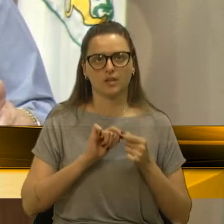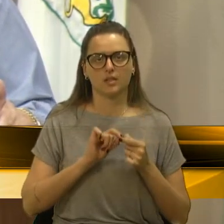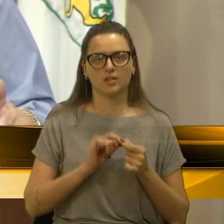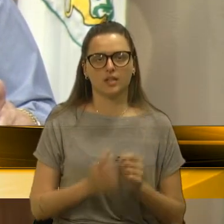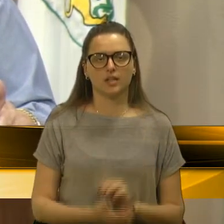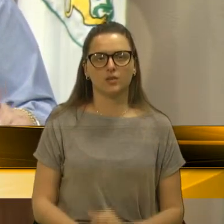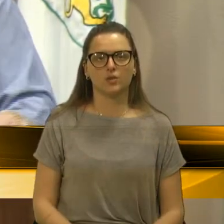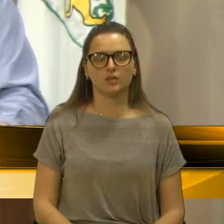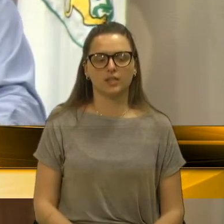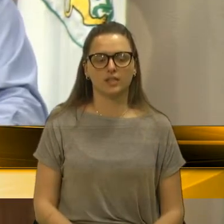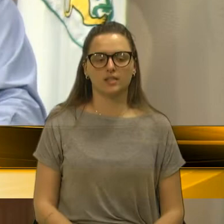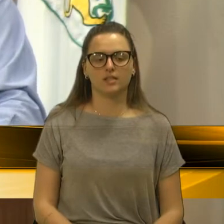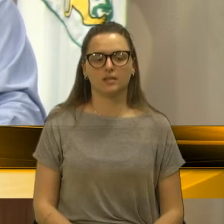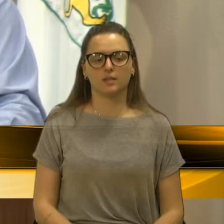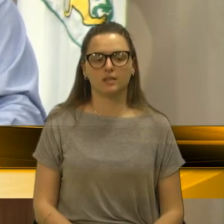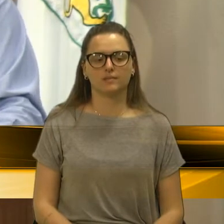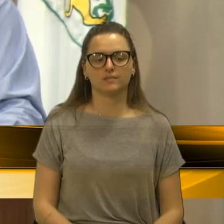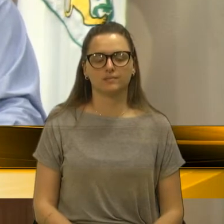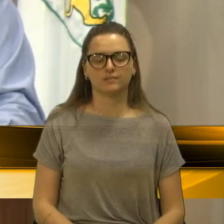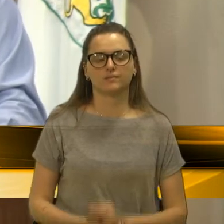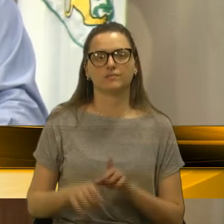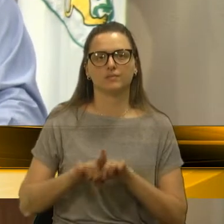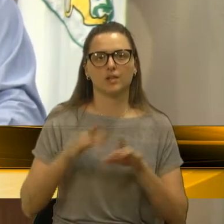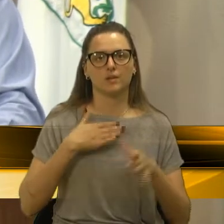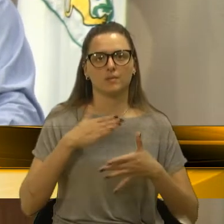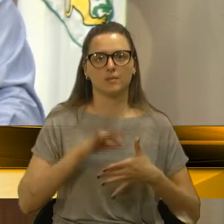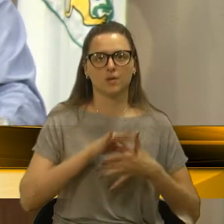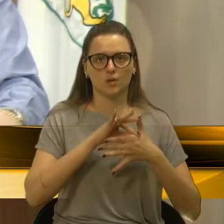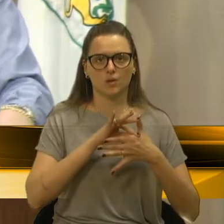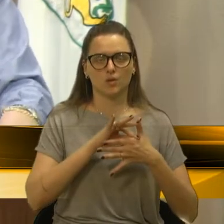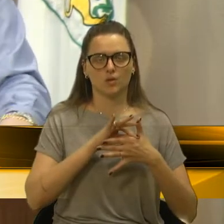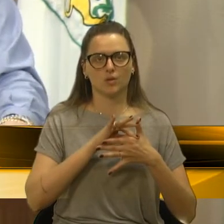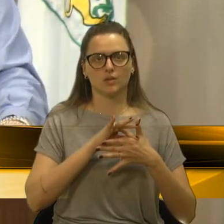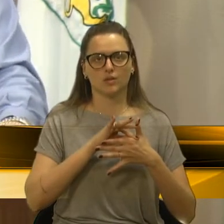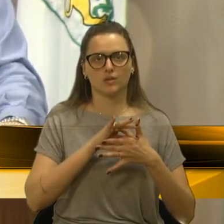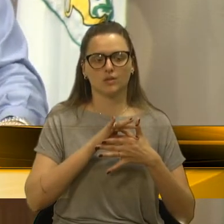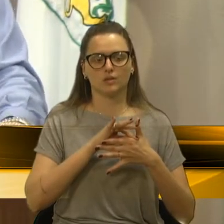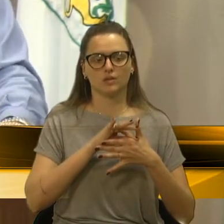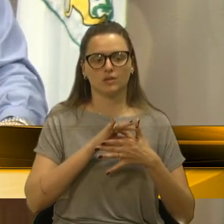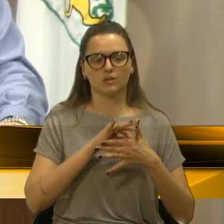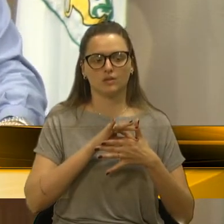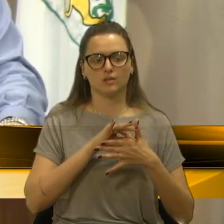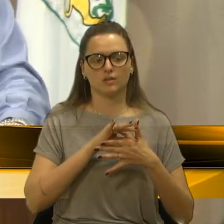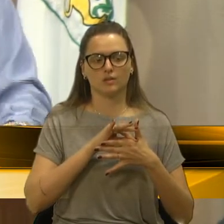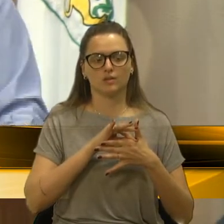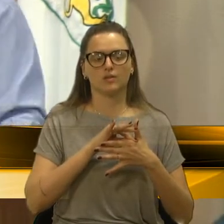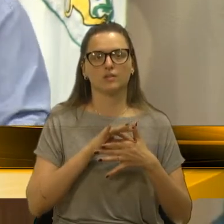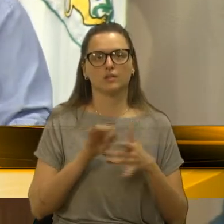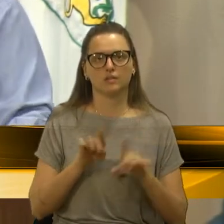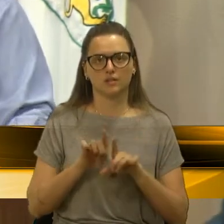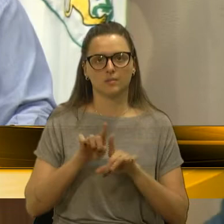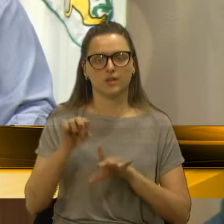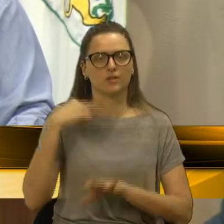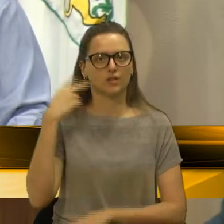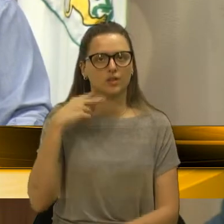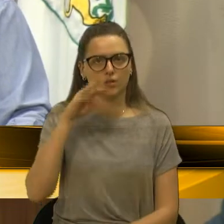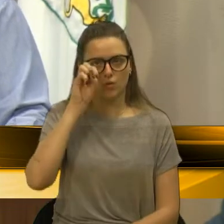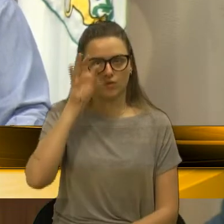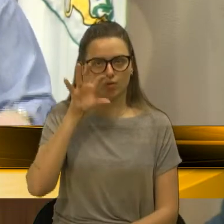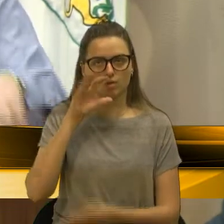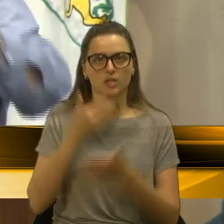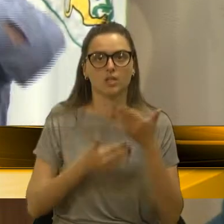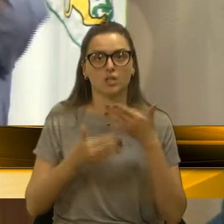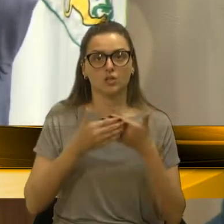Nós participamos, meu líder do governo, vereador Renato Nunes, vereador Fiuza, das